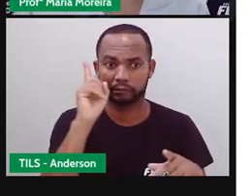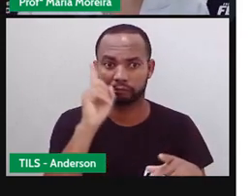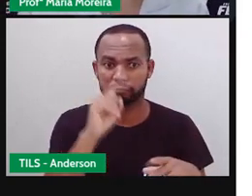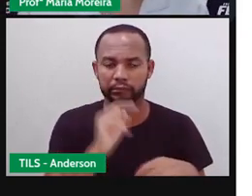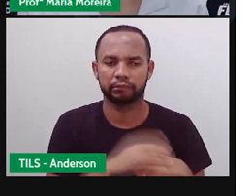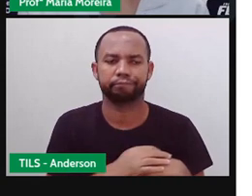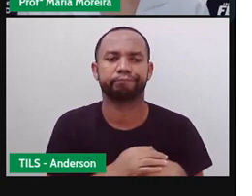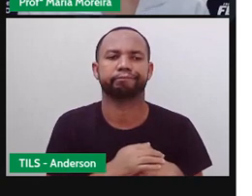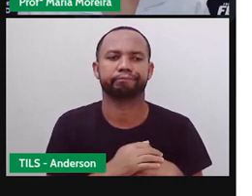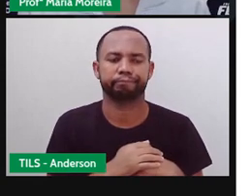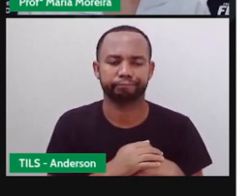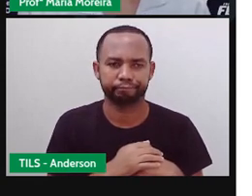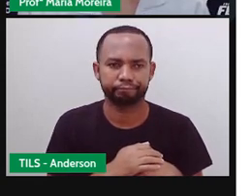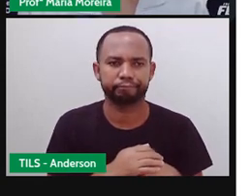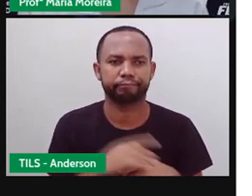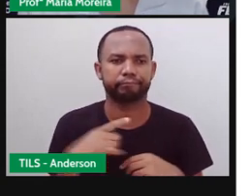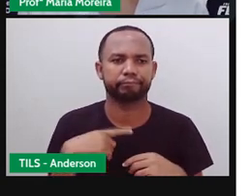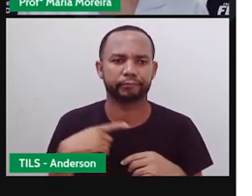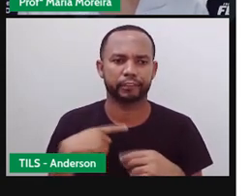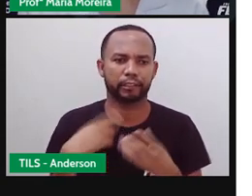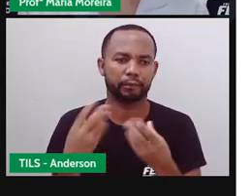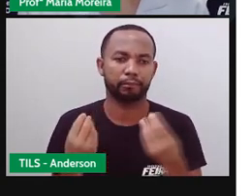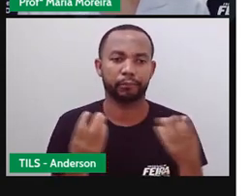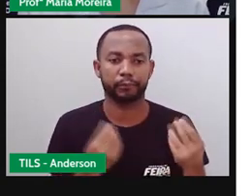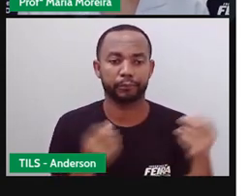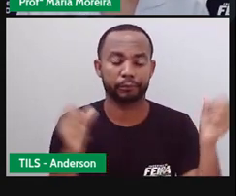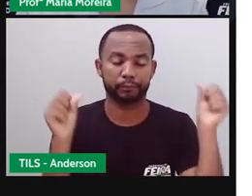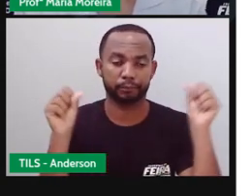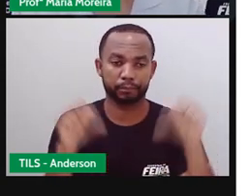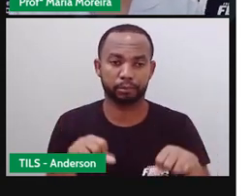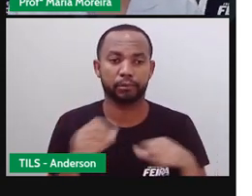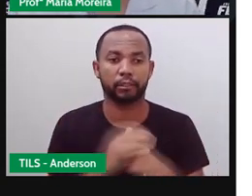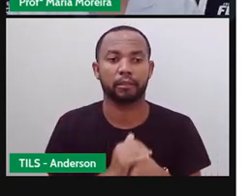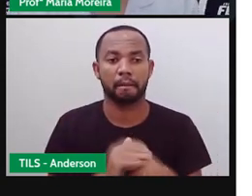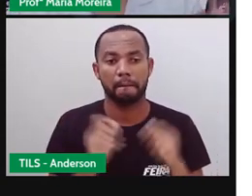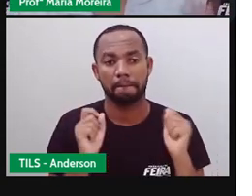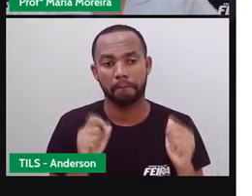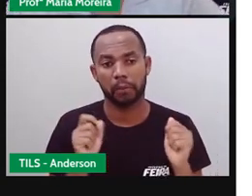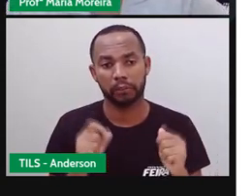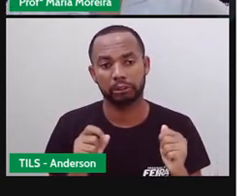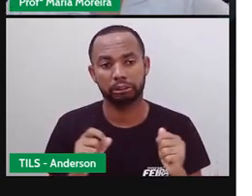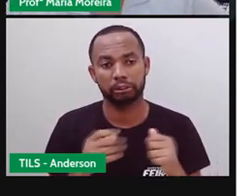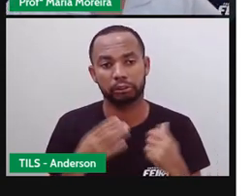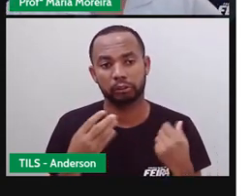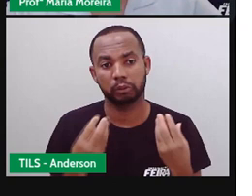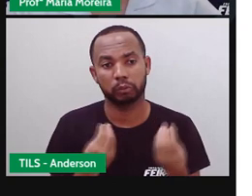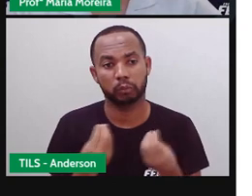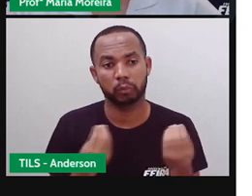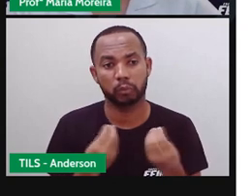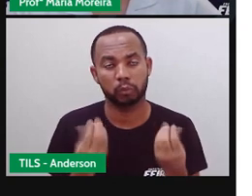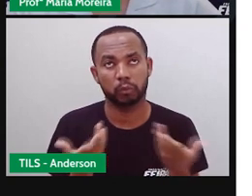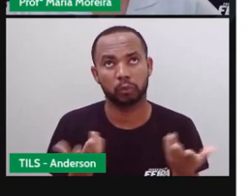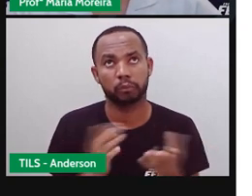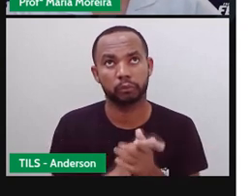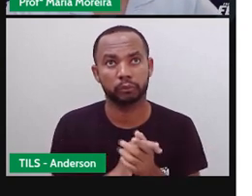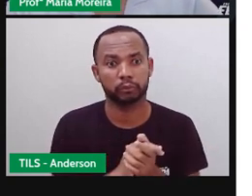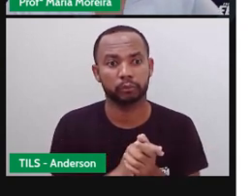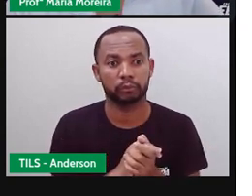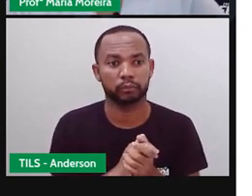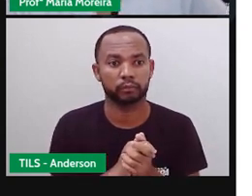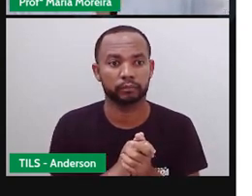grande o que é muito significativo E aí você pode me questionar a mas é